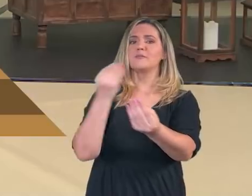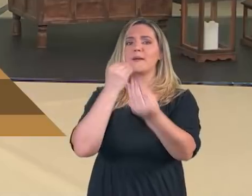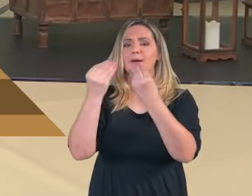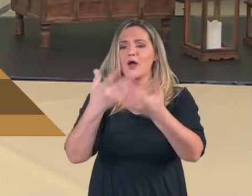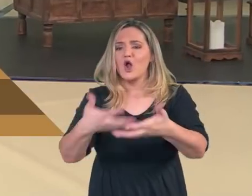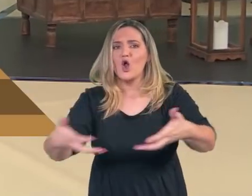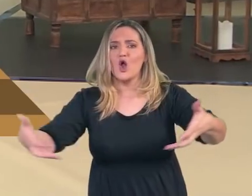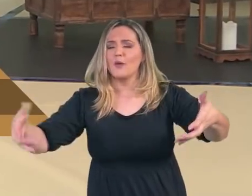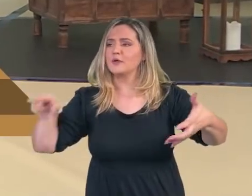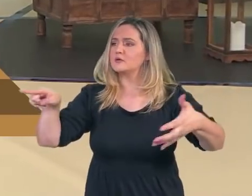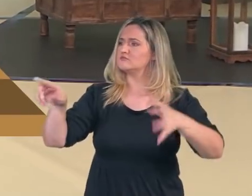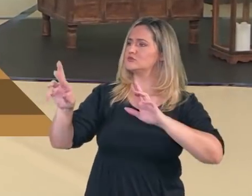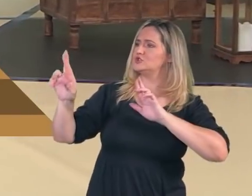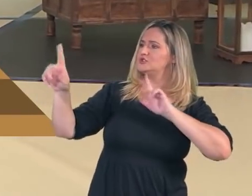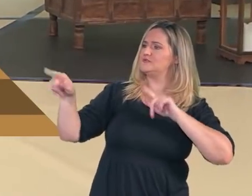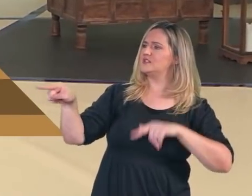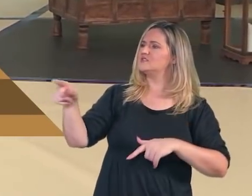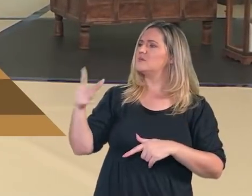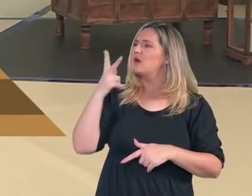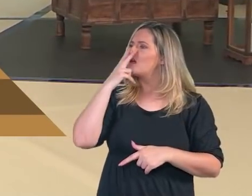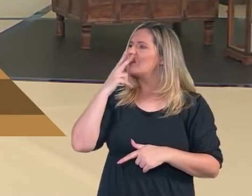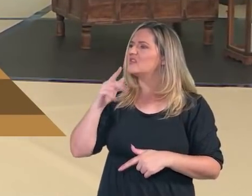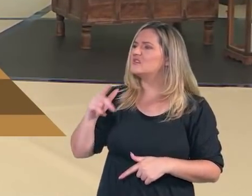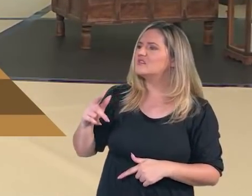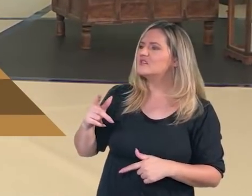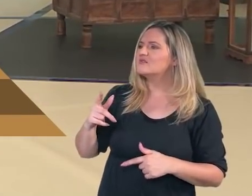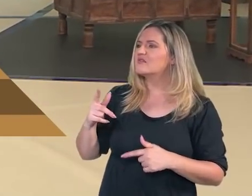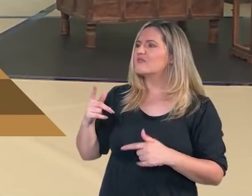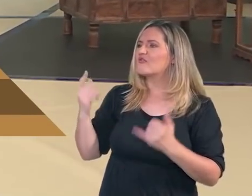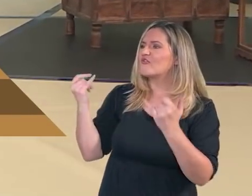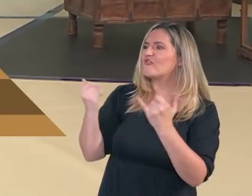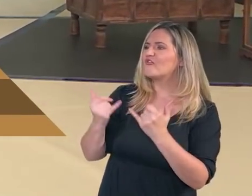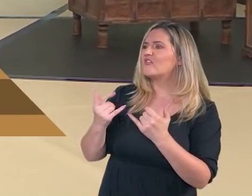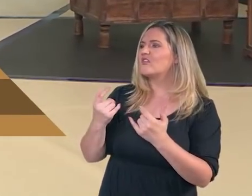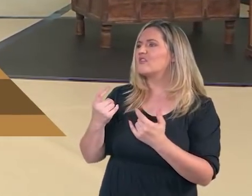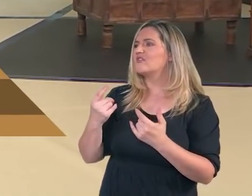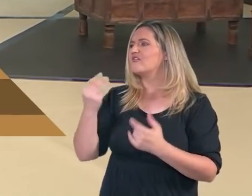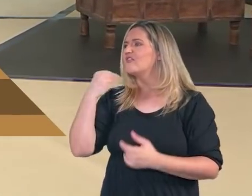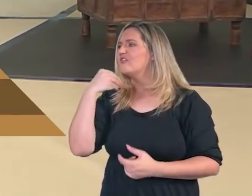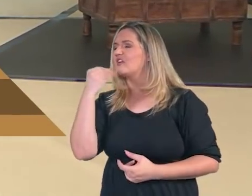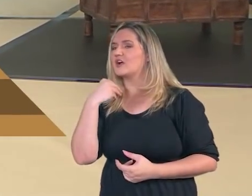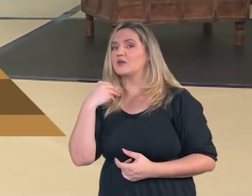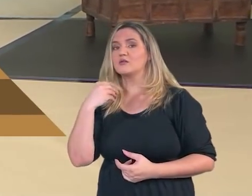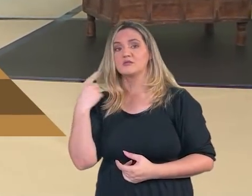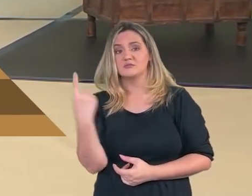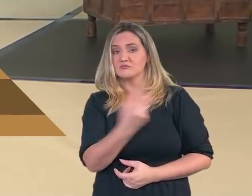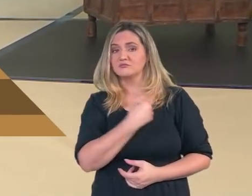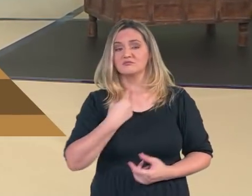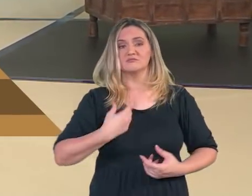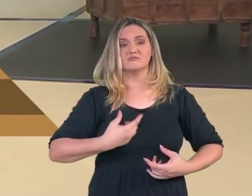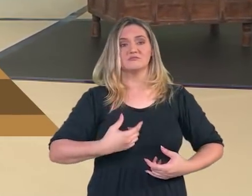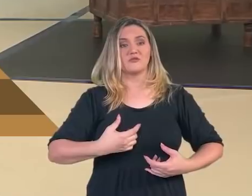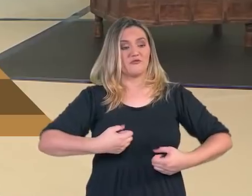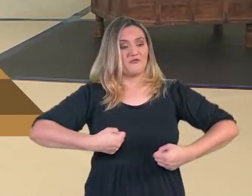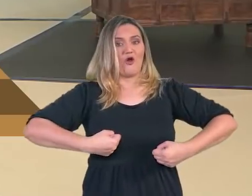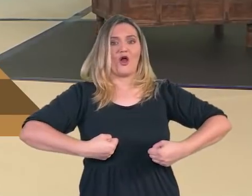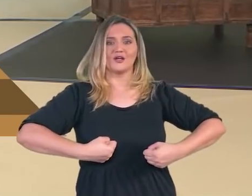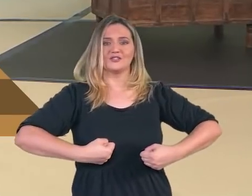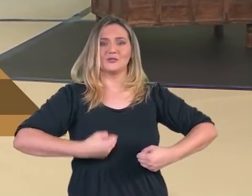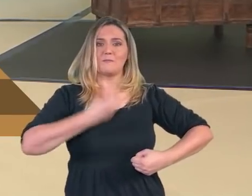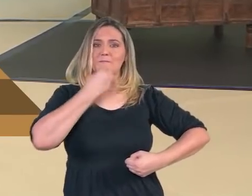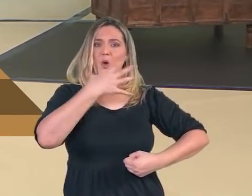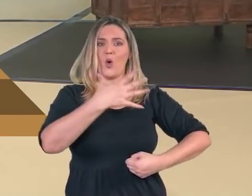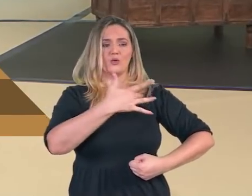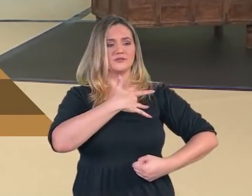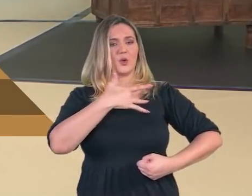Deve-se, portanto, observar que Daniel permaneceu profundamente humano. Ele e seus companheiros não se tornaram eremitas trancados